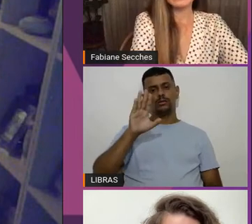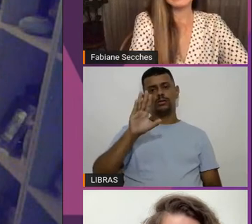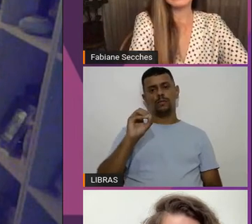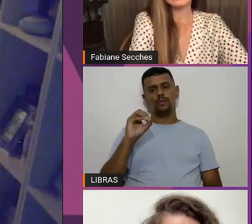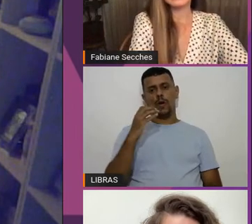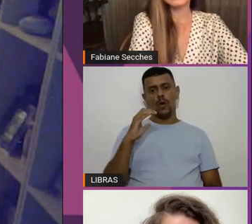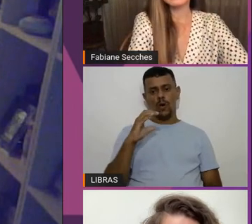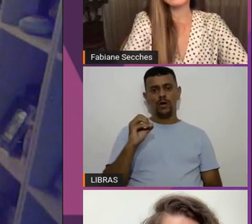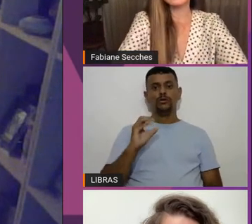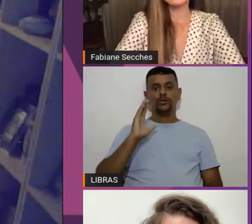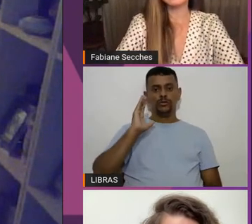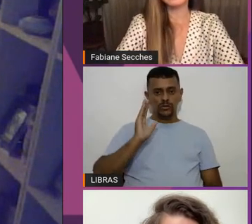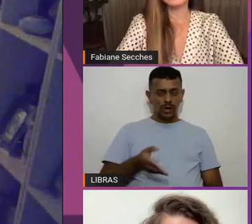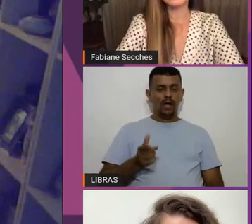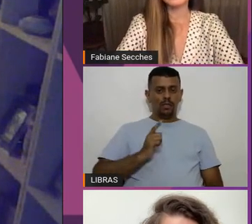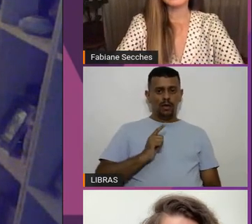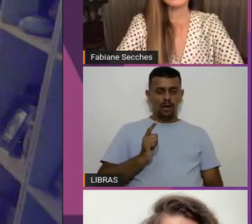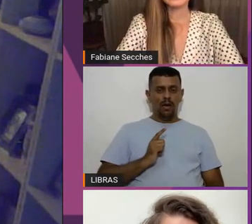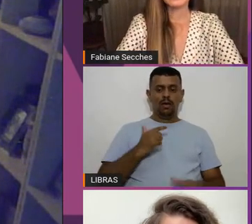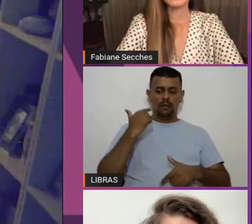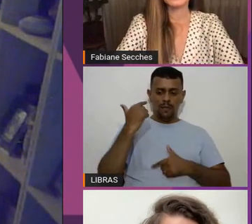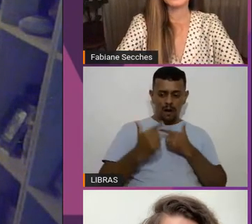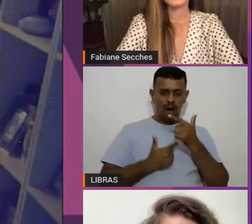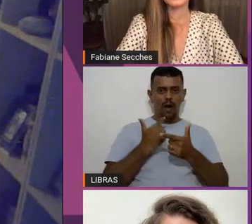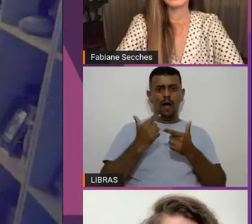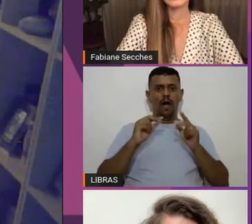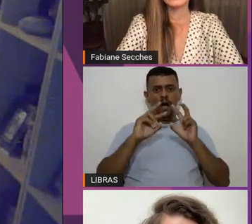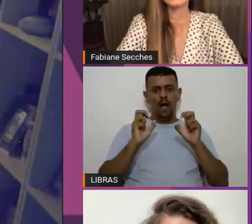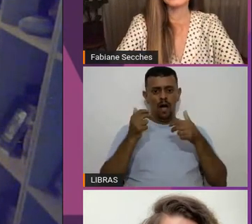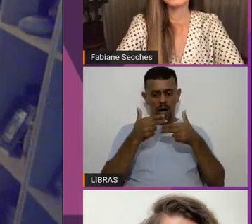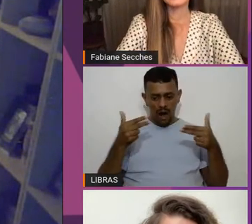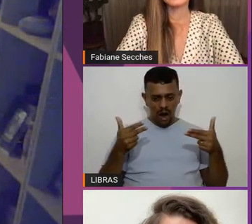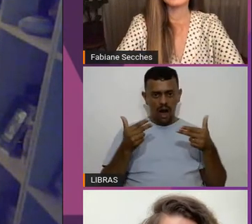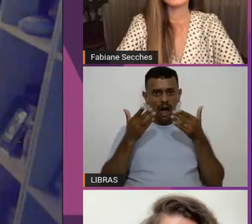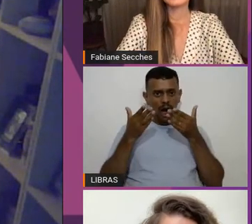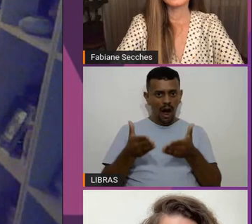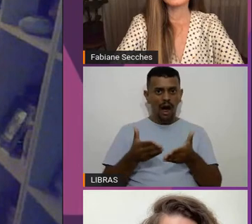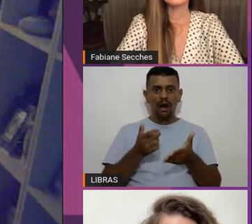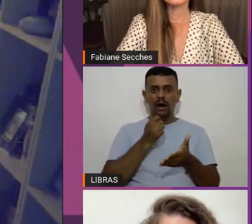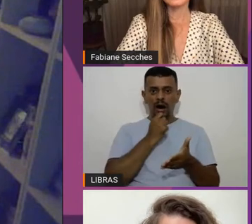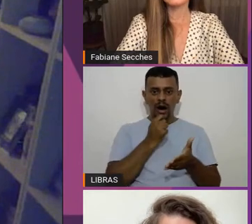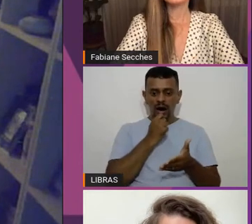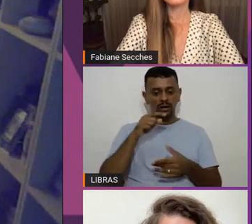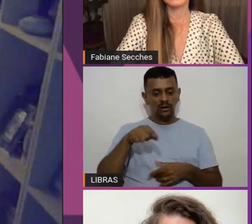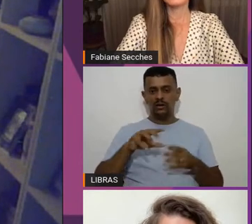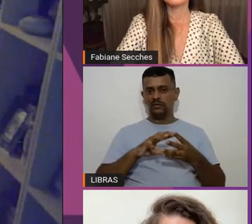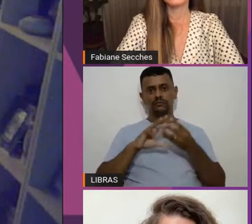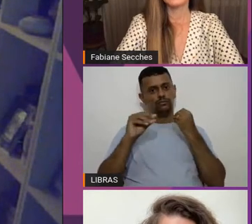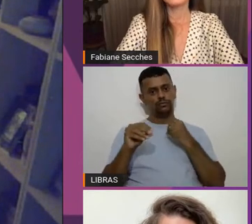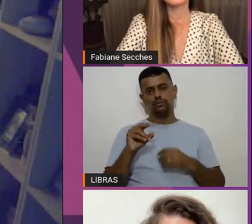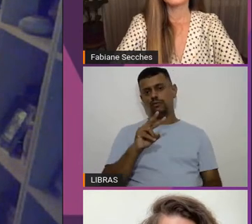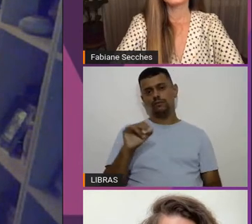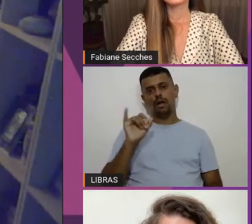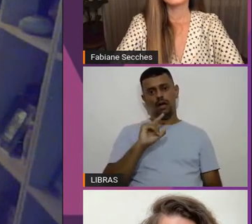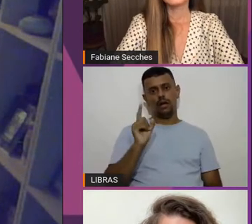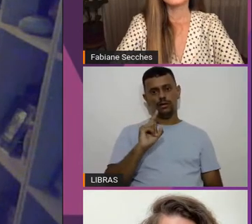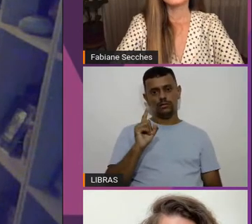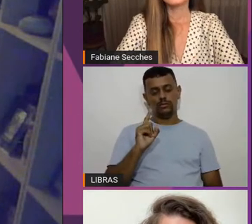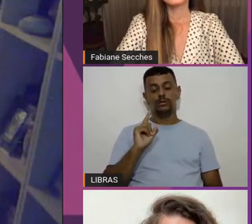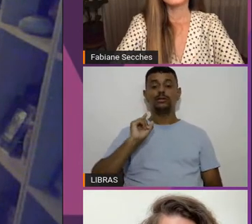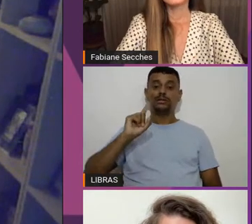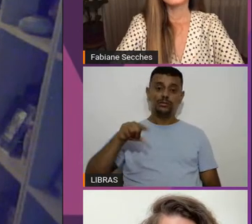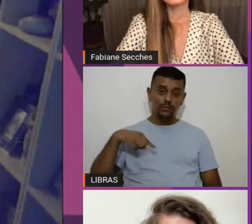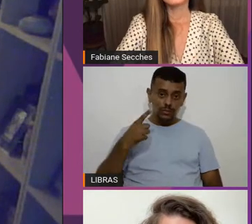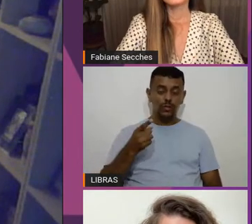eu tenho livro Arena na minha frente ligo não vai mais fugir aí até o começo a pensar